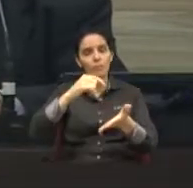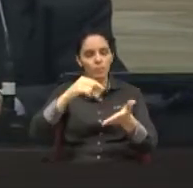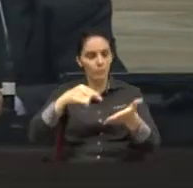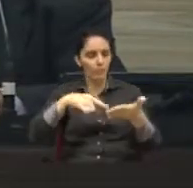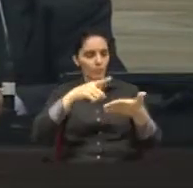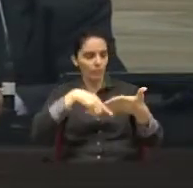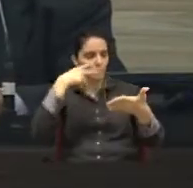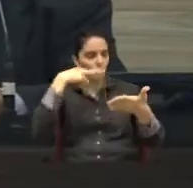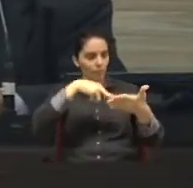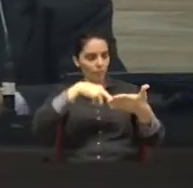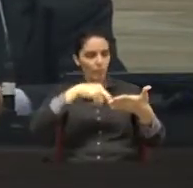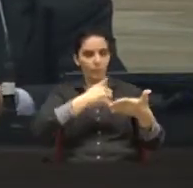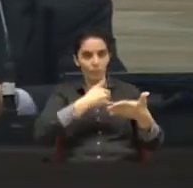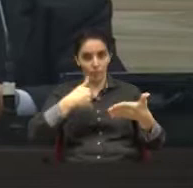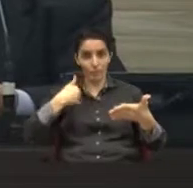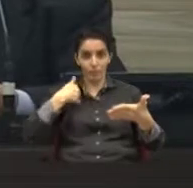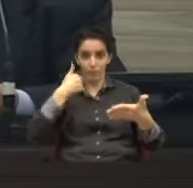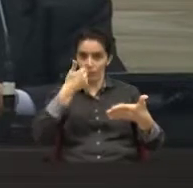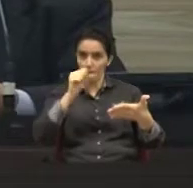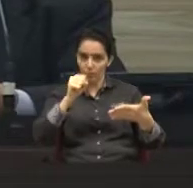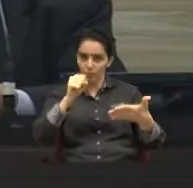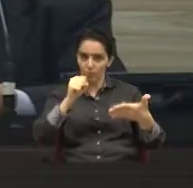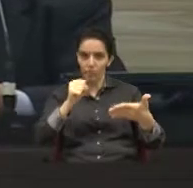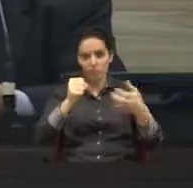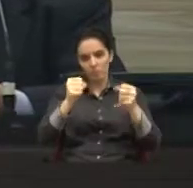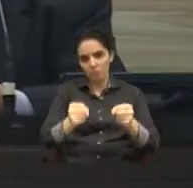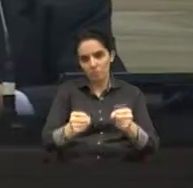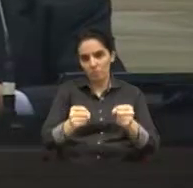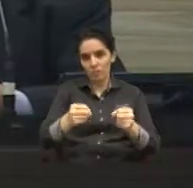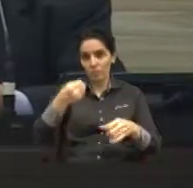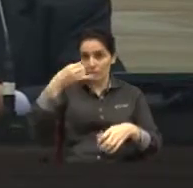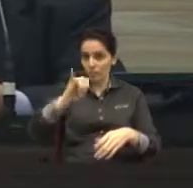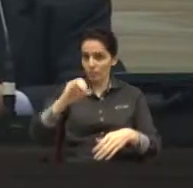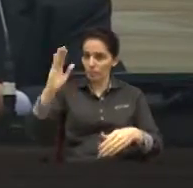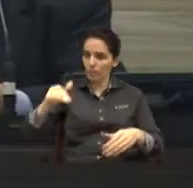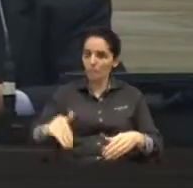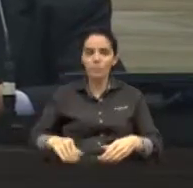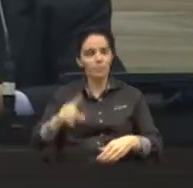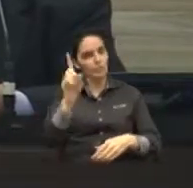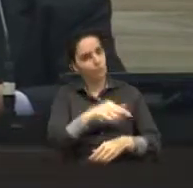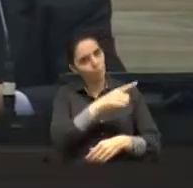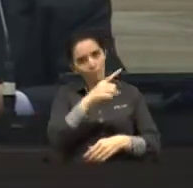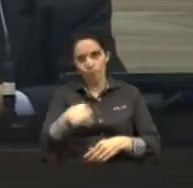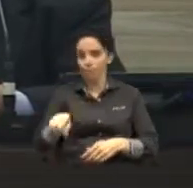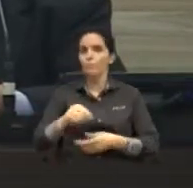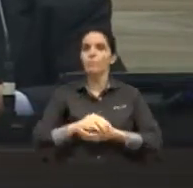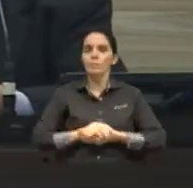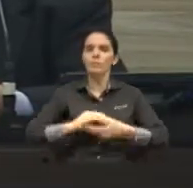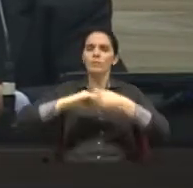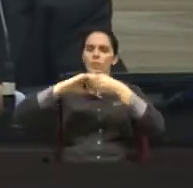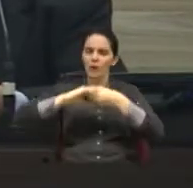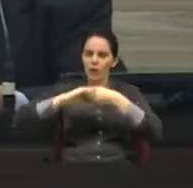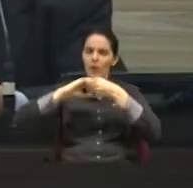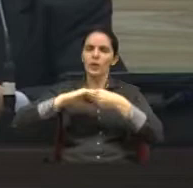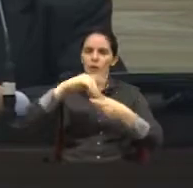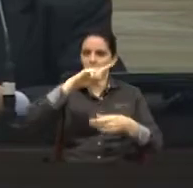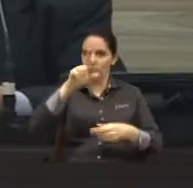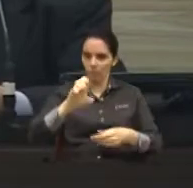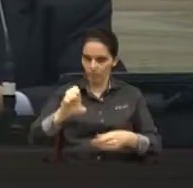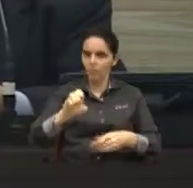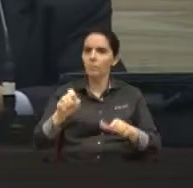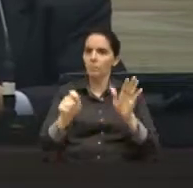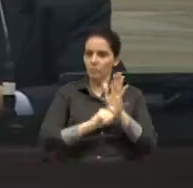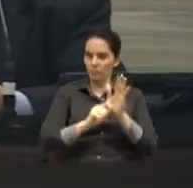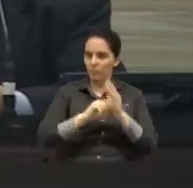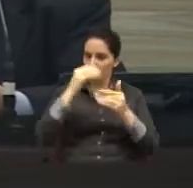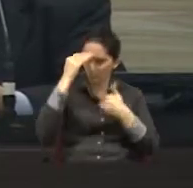Então, parabéns, não adianta, né, precisa dizer o quanto eu sou favorável quando a gente fala nessa questão de drogas e tudo mais.